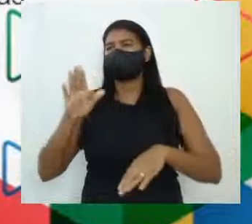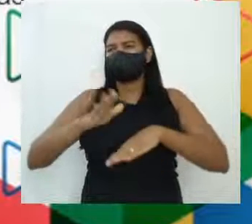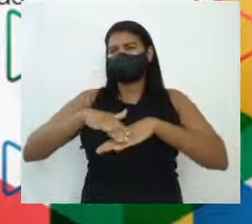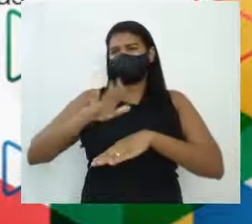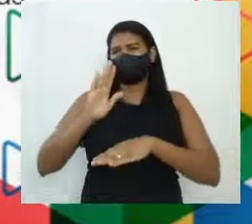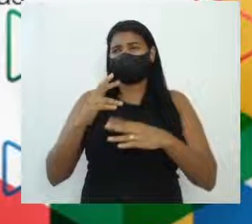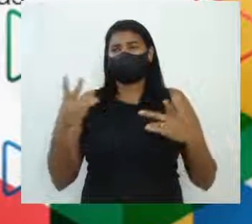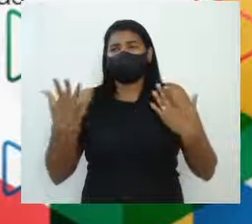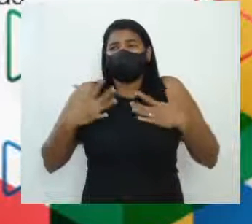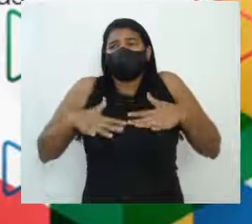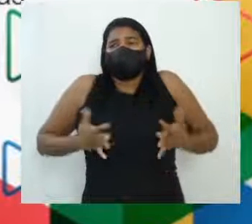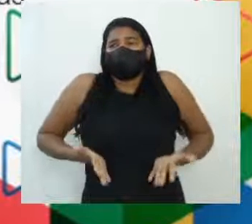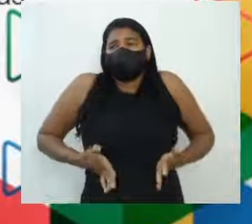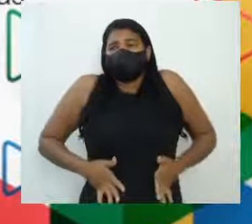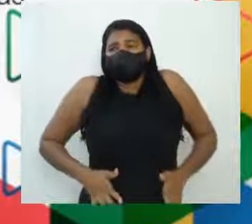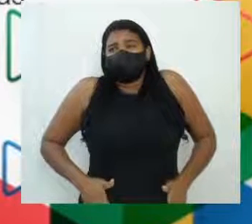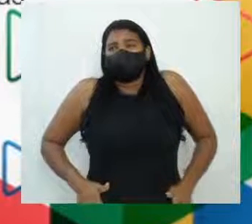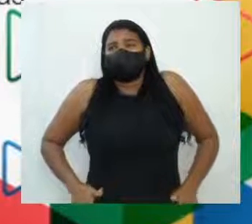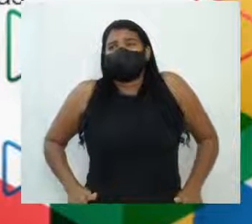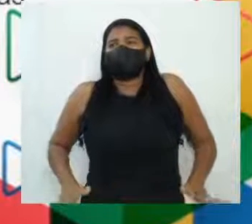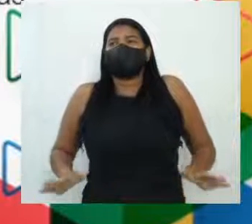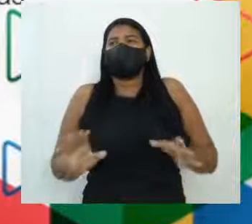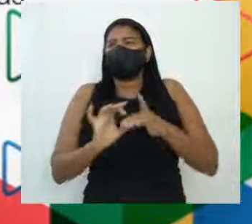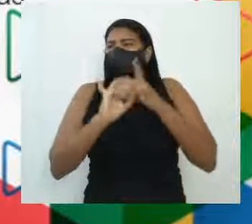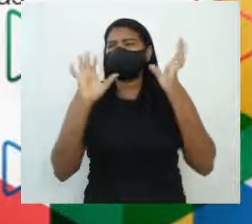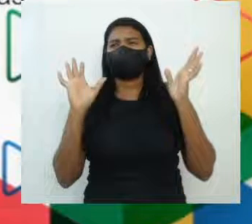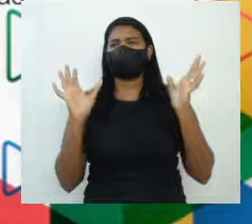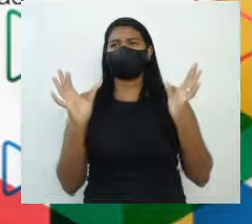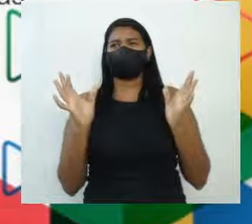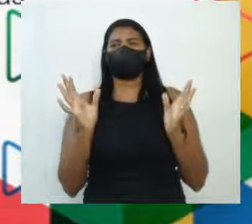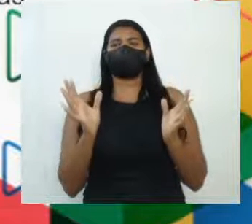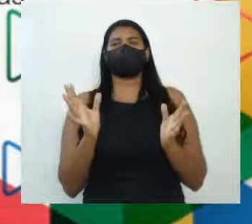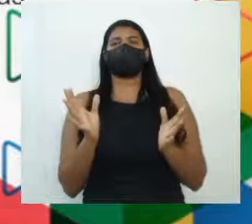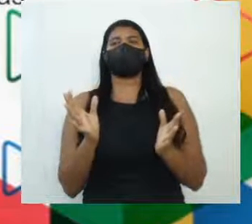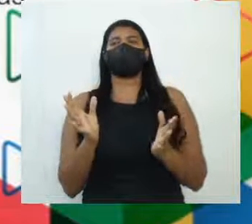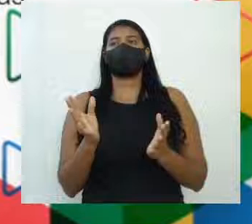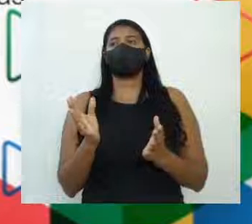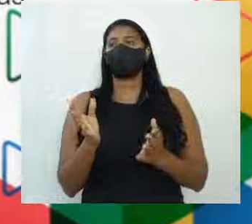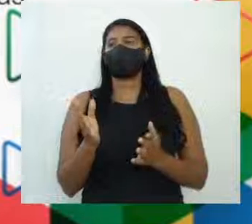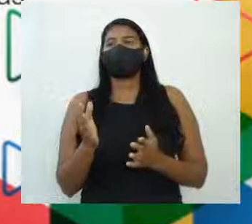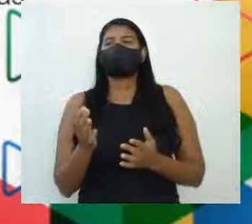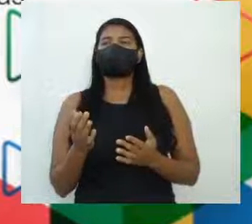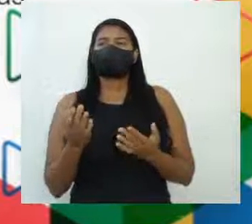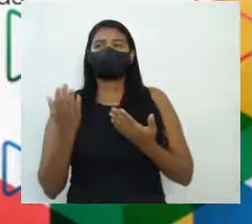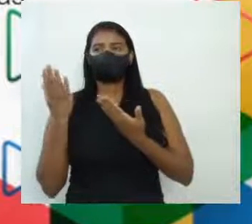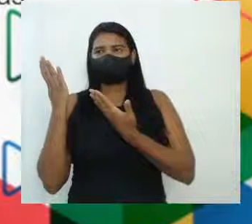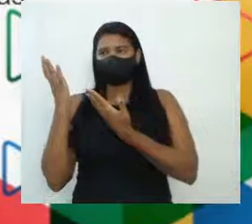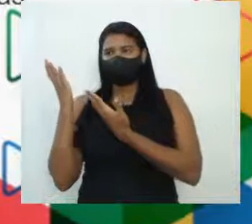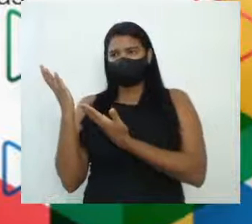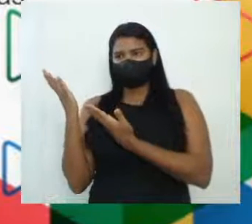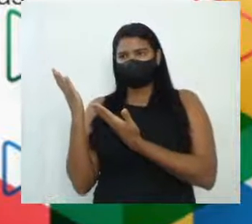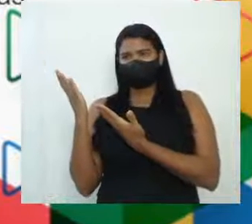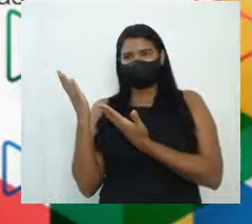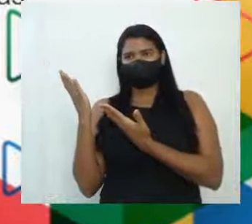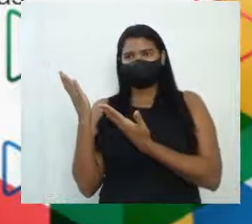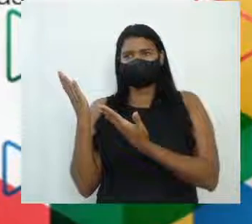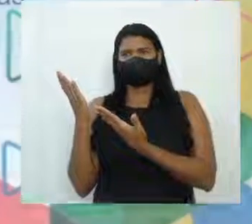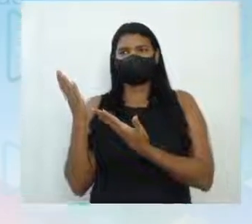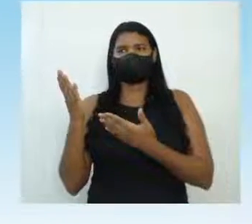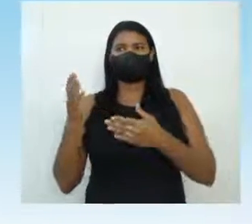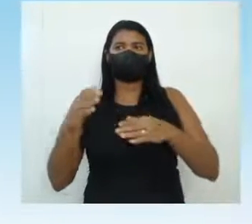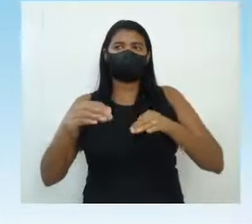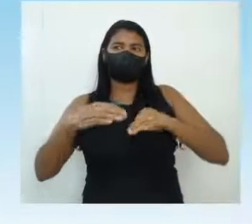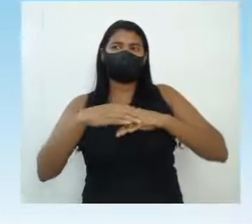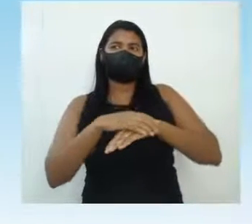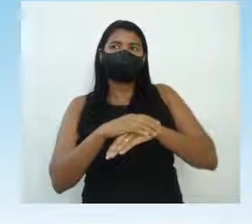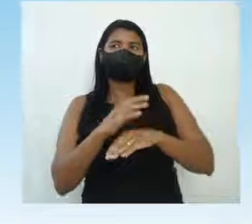coisa colada, naquele colã do balé clássico, e aí as roupas são mais soltas e ela se livra das sapatilhas. E